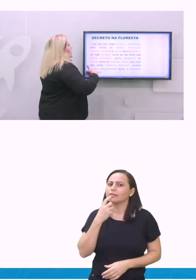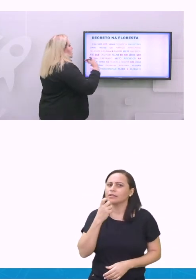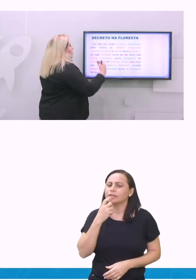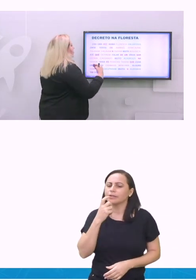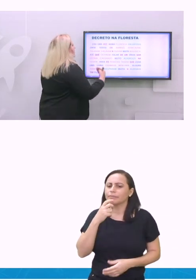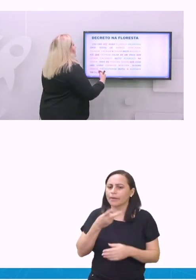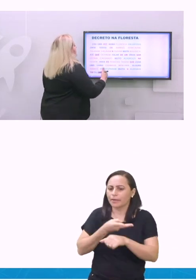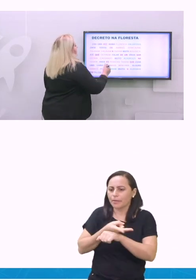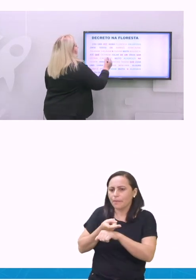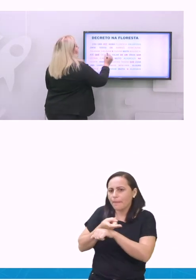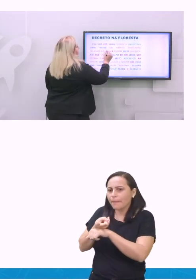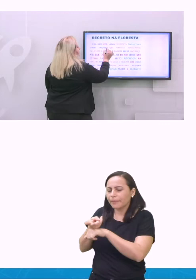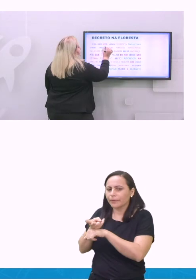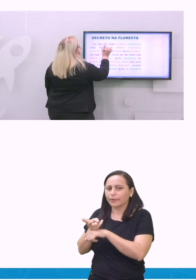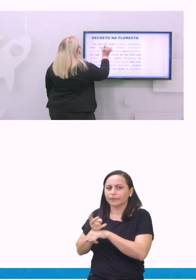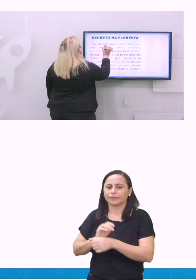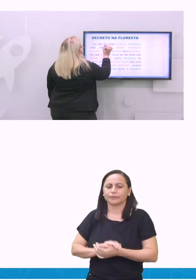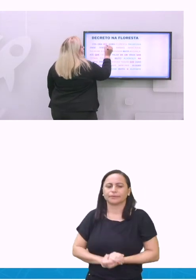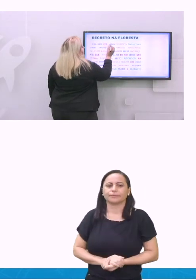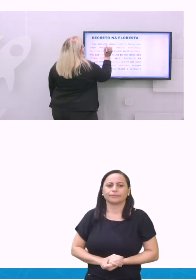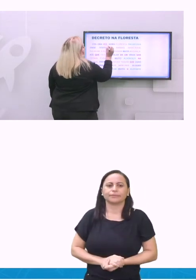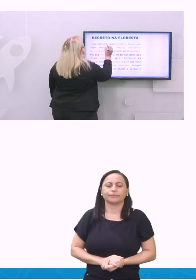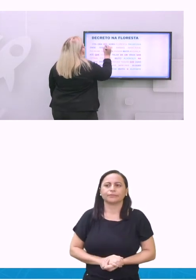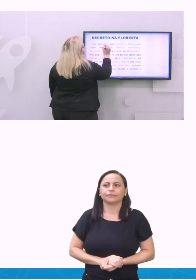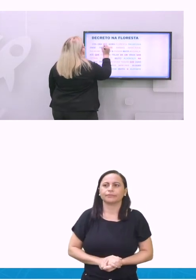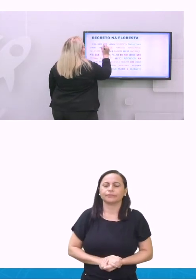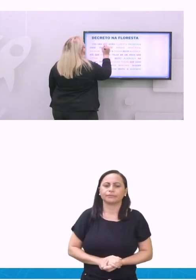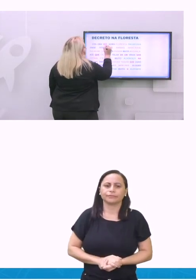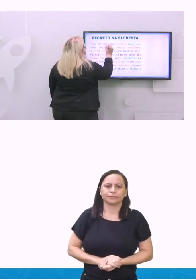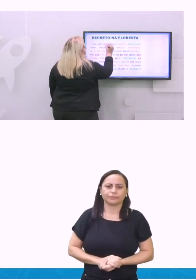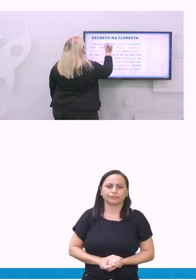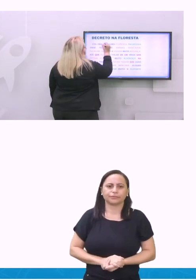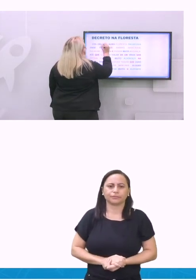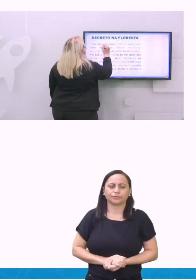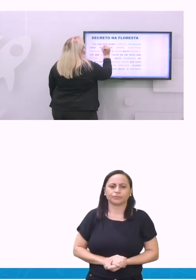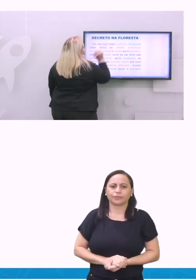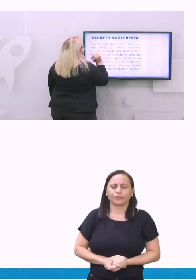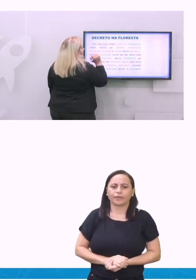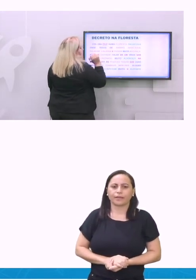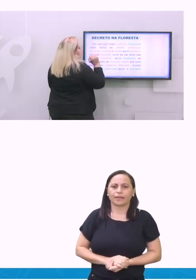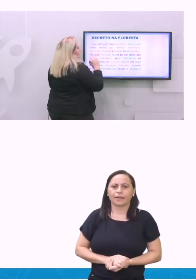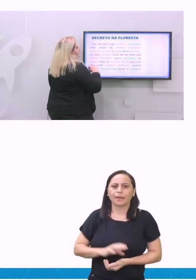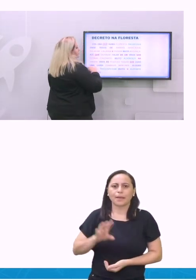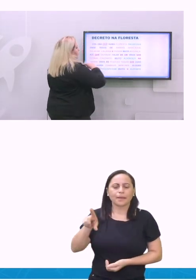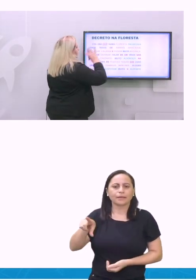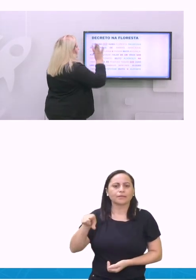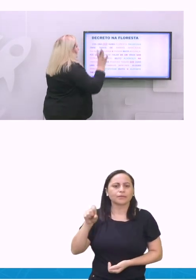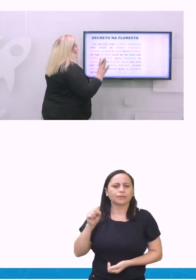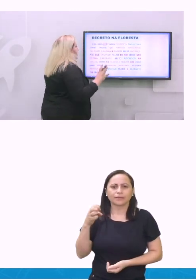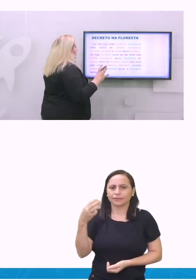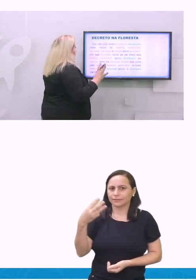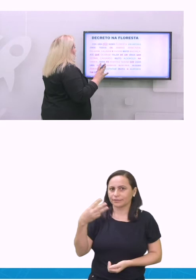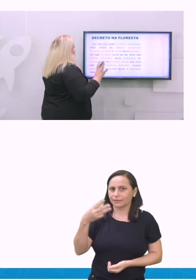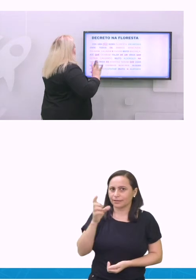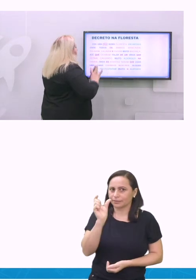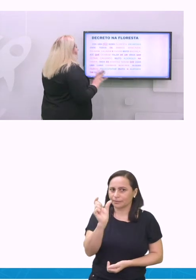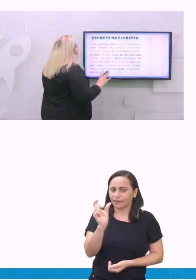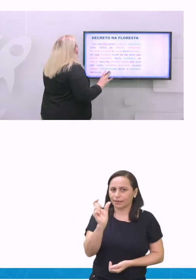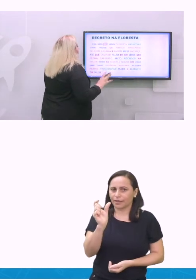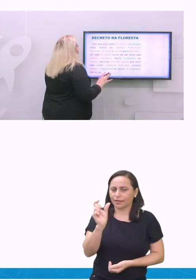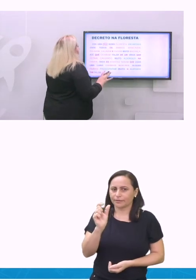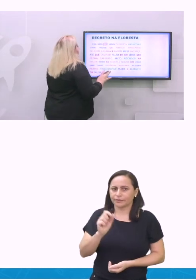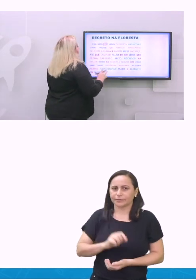ó, e conferir se realmente são, ó. Nós vamos tirar 3. Vez, quando eu separo, tem